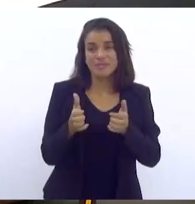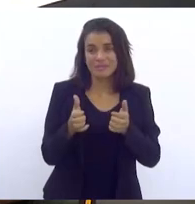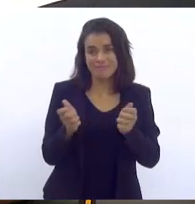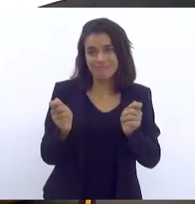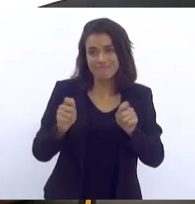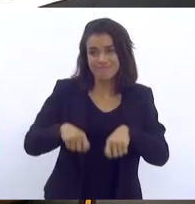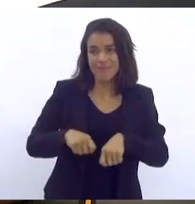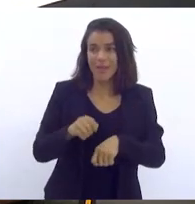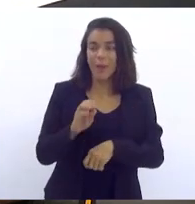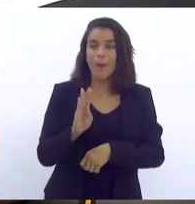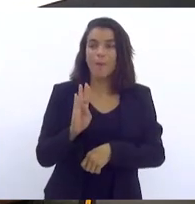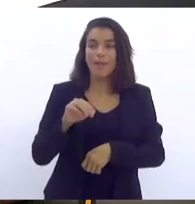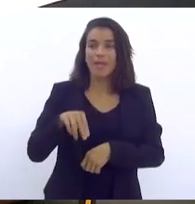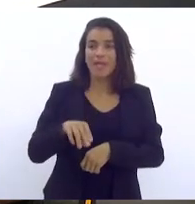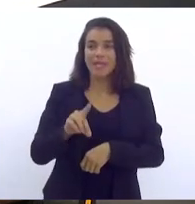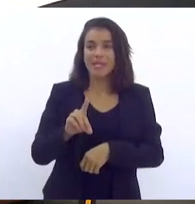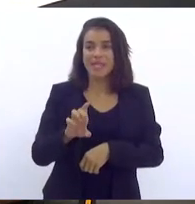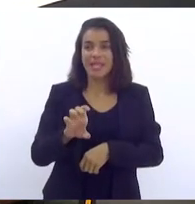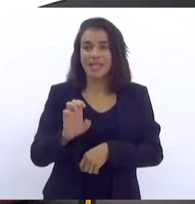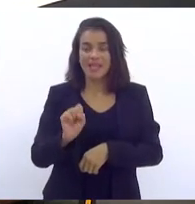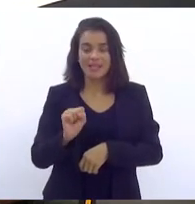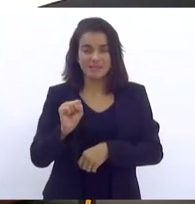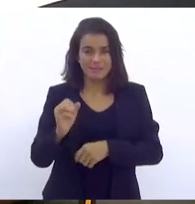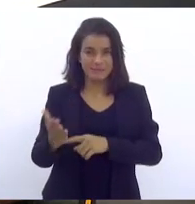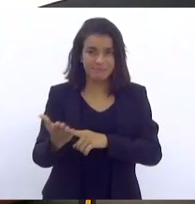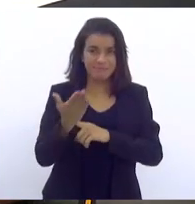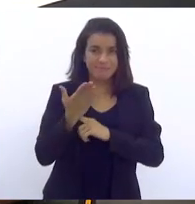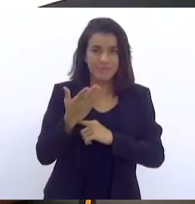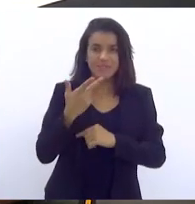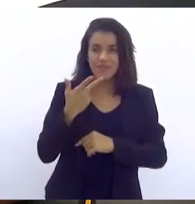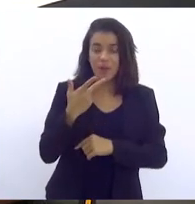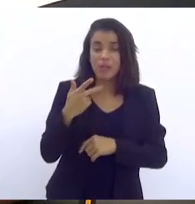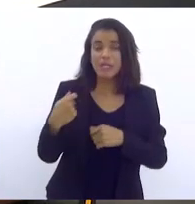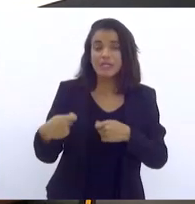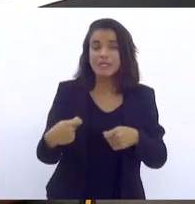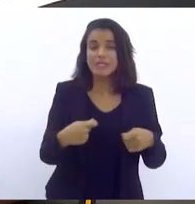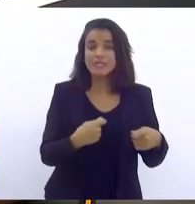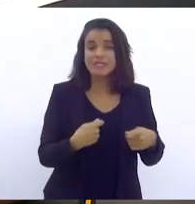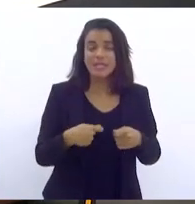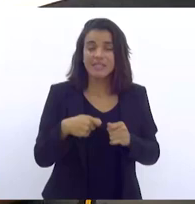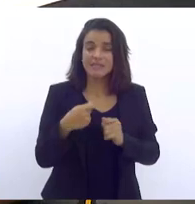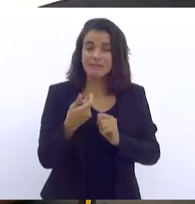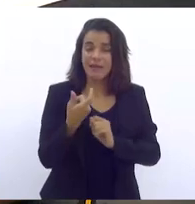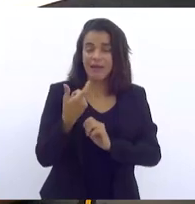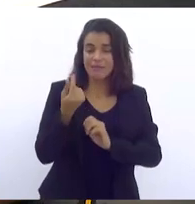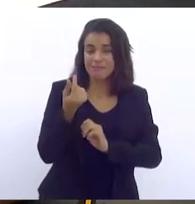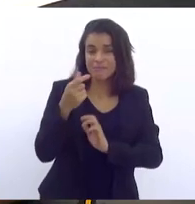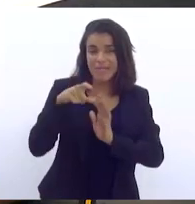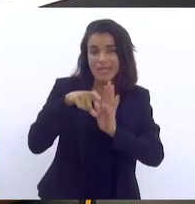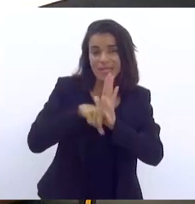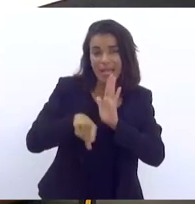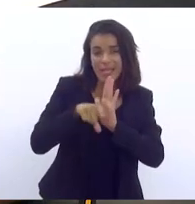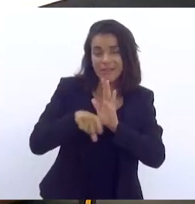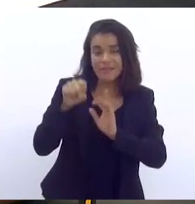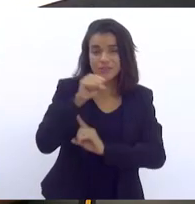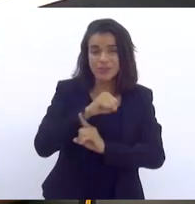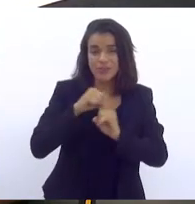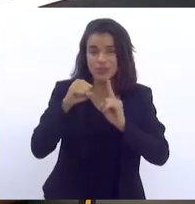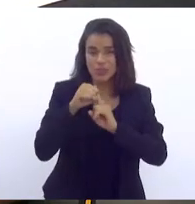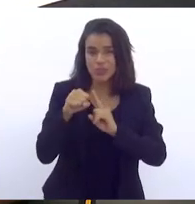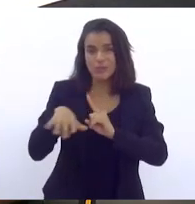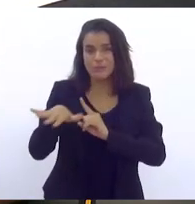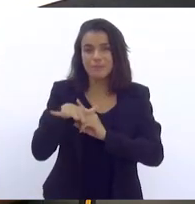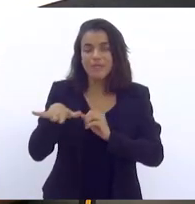que o BNDS pode nos ajudar porque você falou muito da necessidade da tarifa social se a gente tiver uma nota técnica